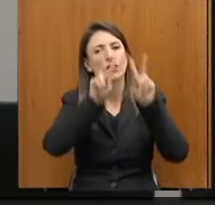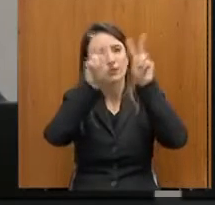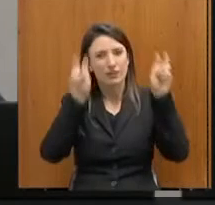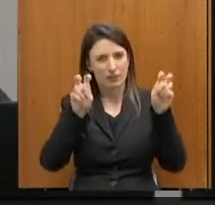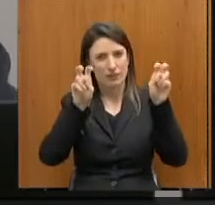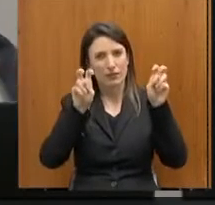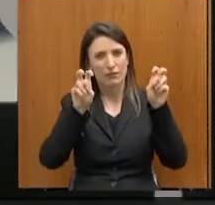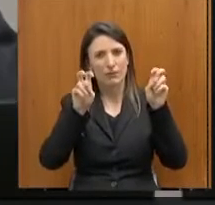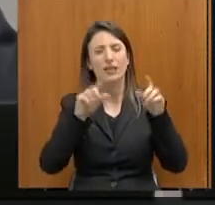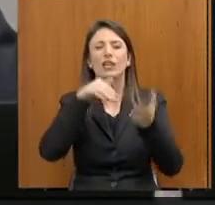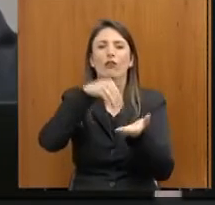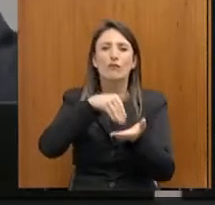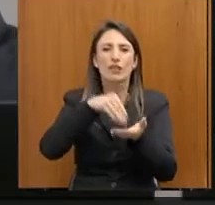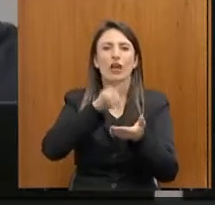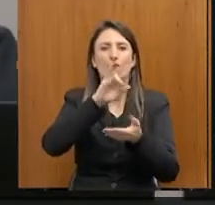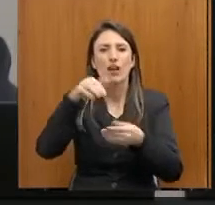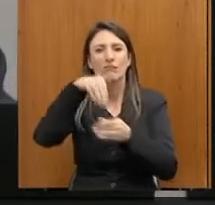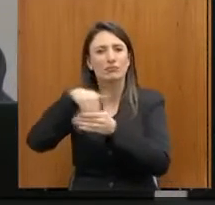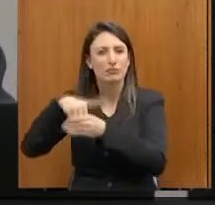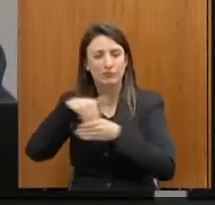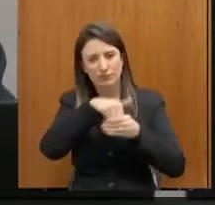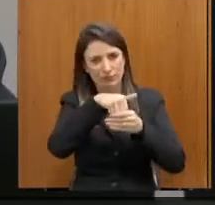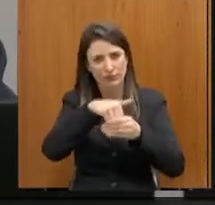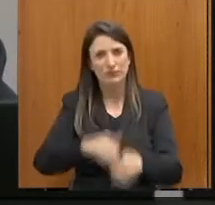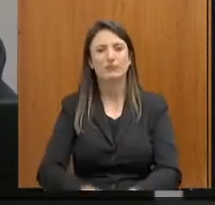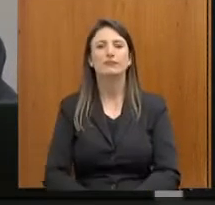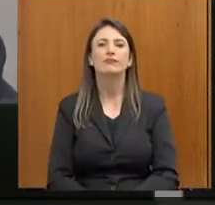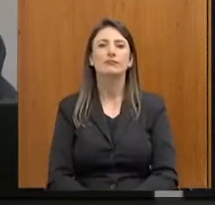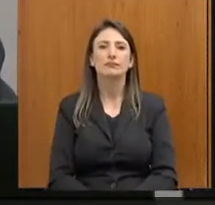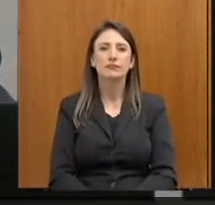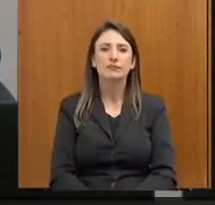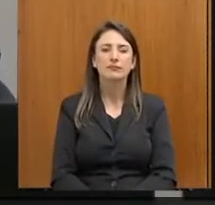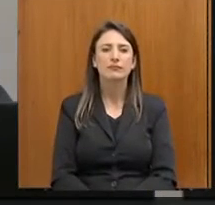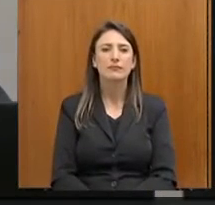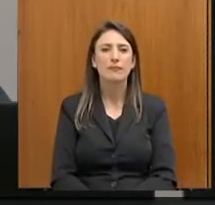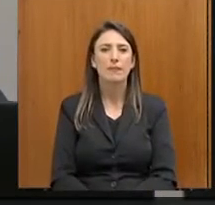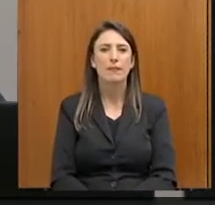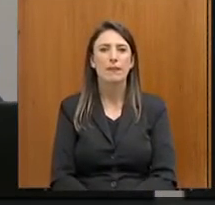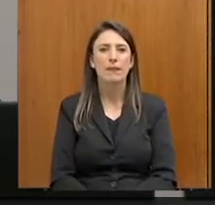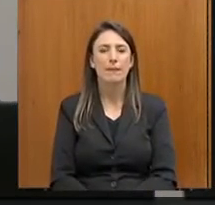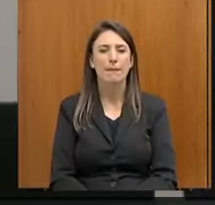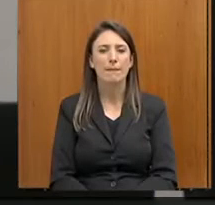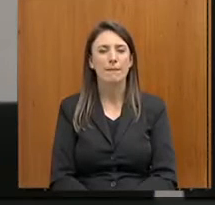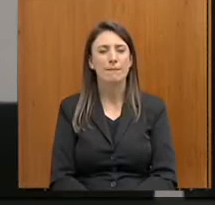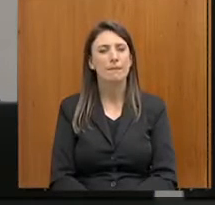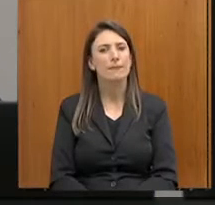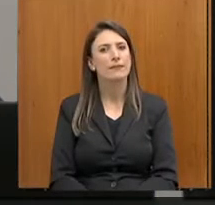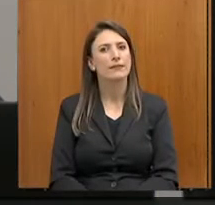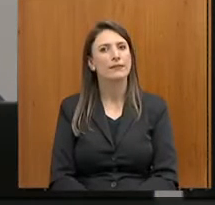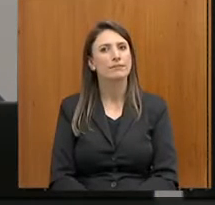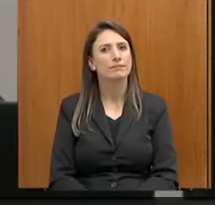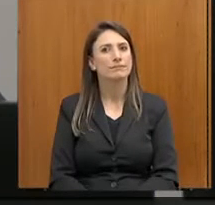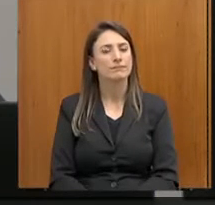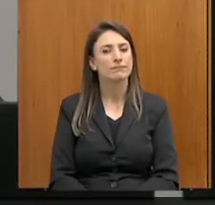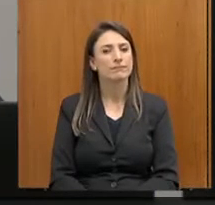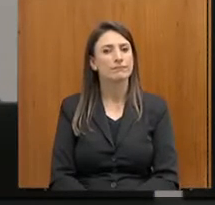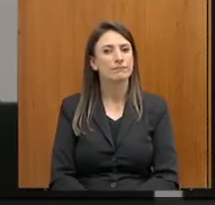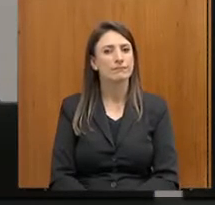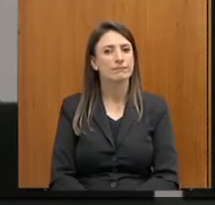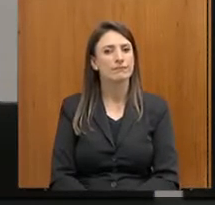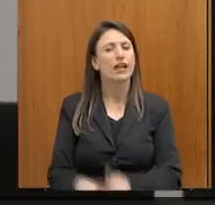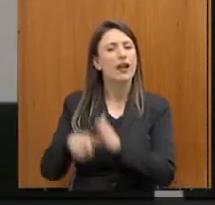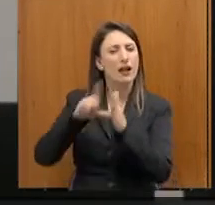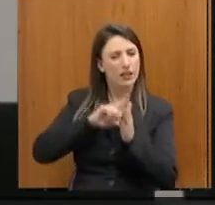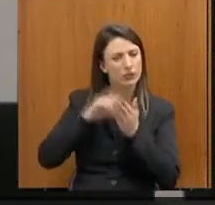liberadas ao final desta reunião e antes de passar a palavra o